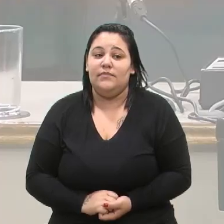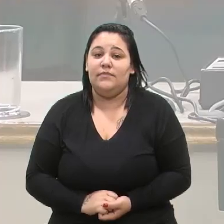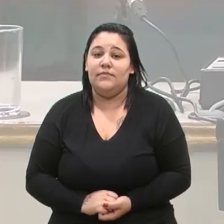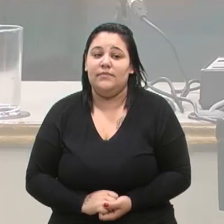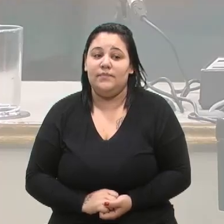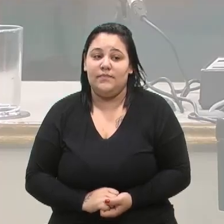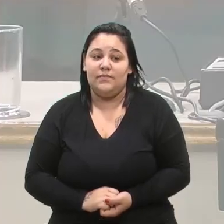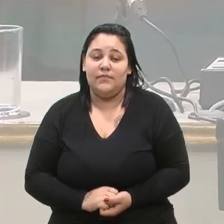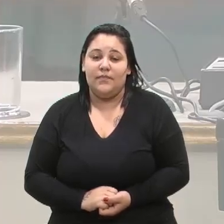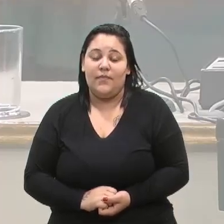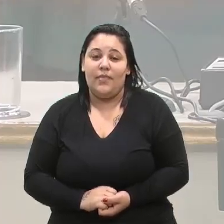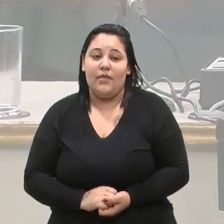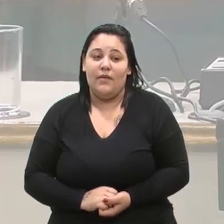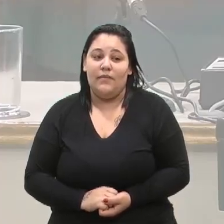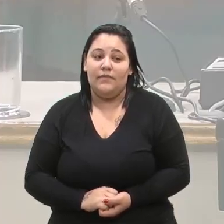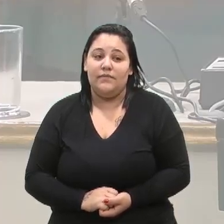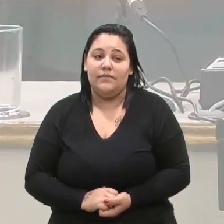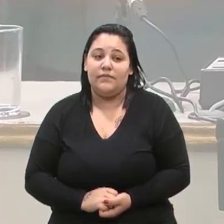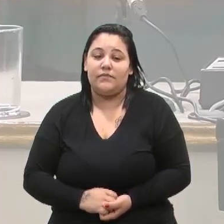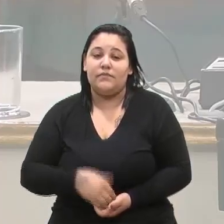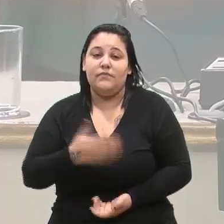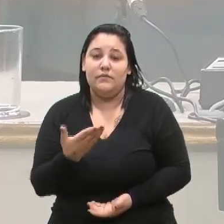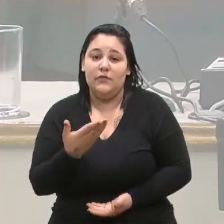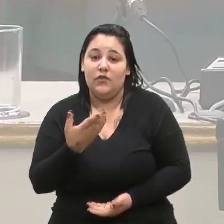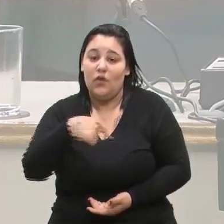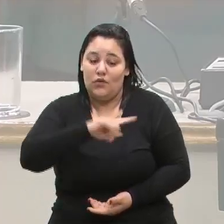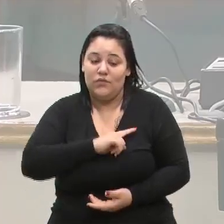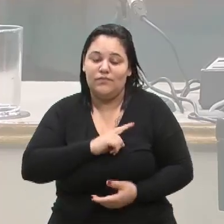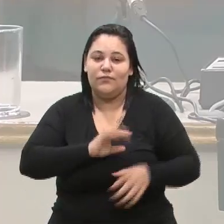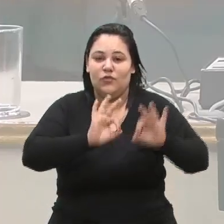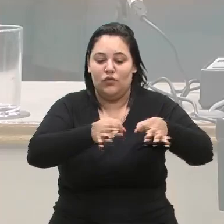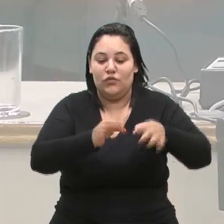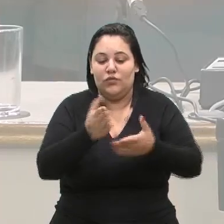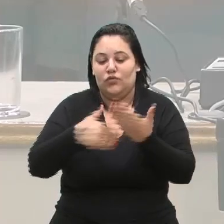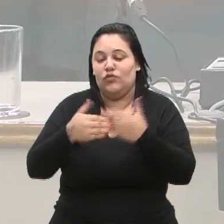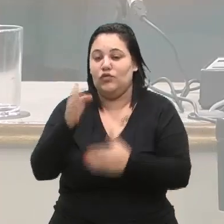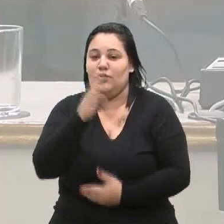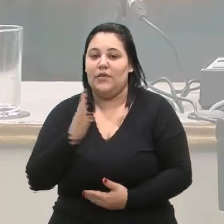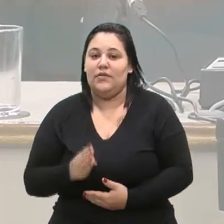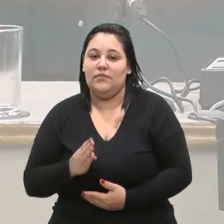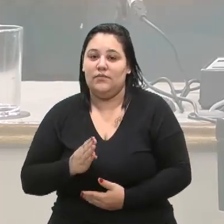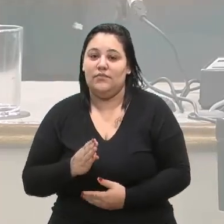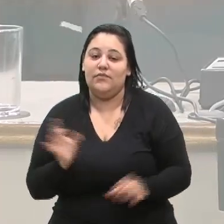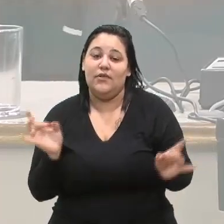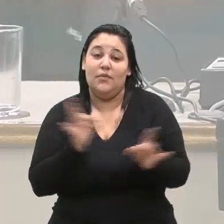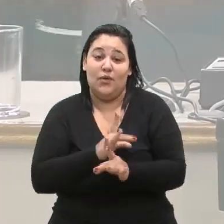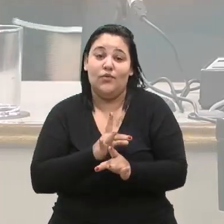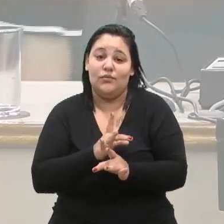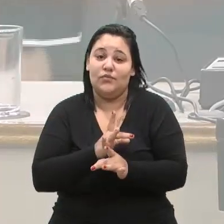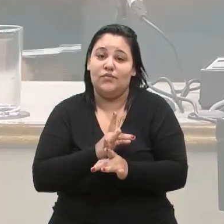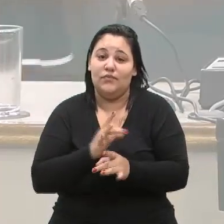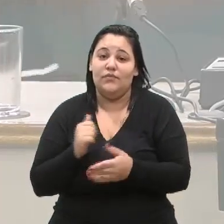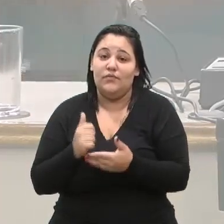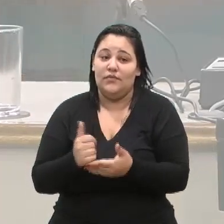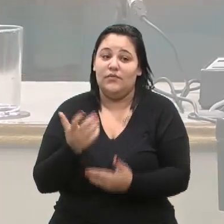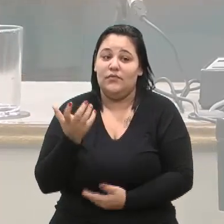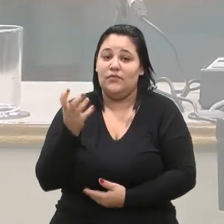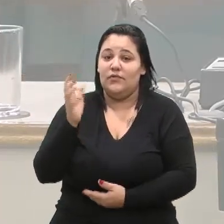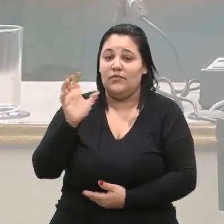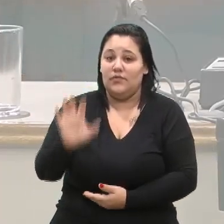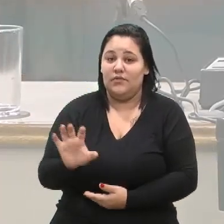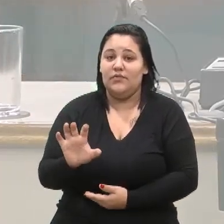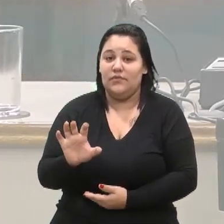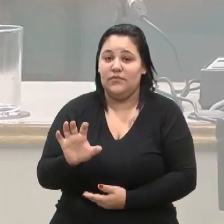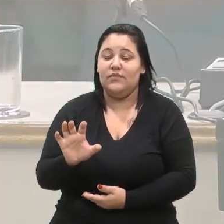Compactuamos com as associações de motoristas de aplicativos de todo o Brasil que prontamente se posicionaram contrárias aos termos em que o projeto